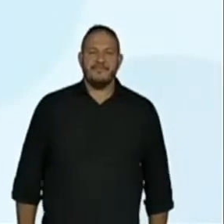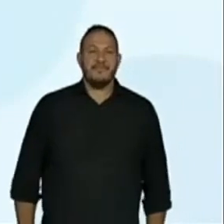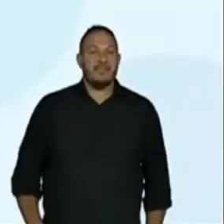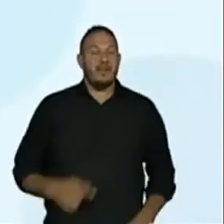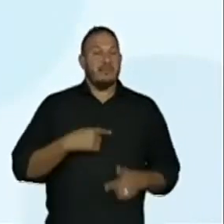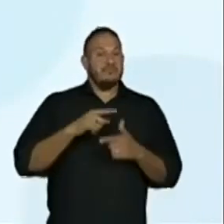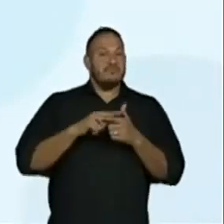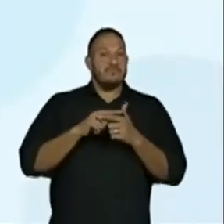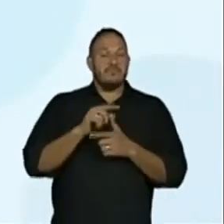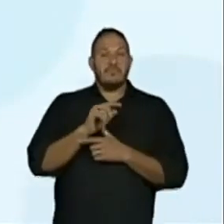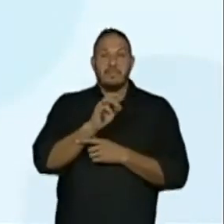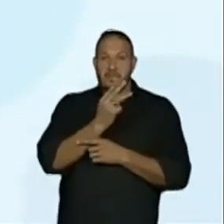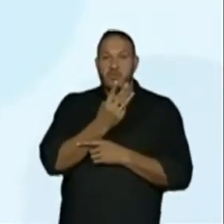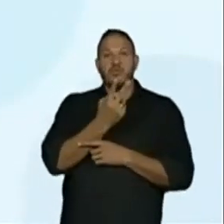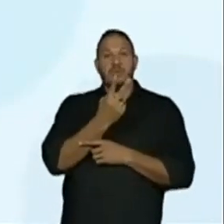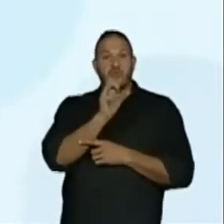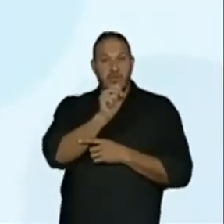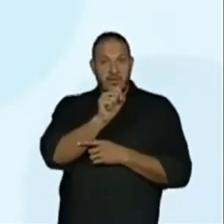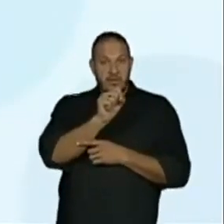dividido por 4.